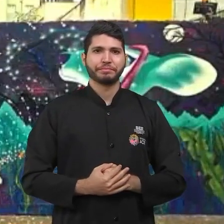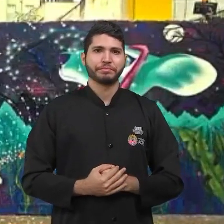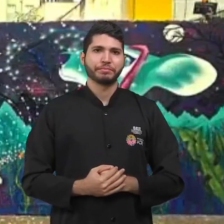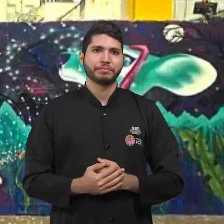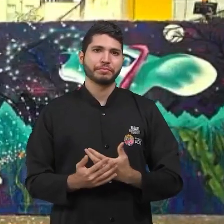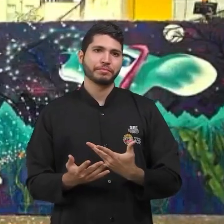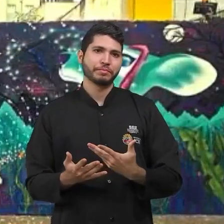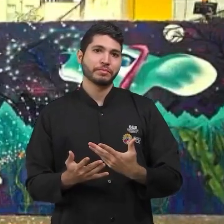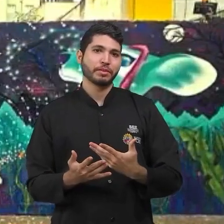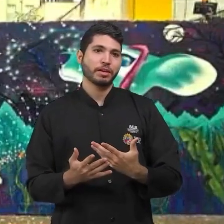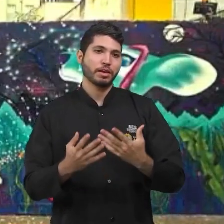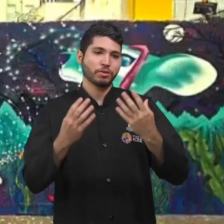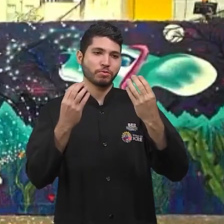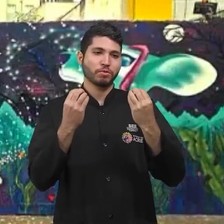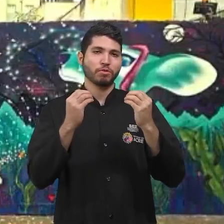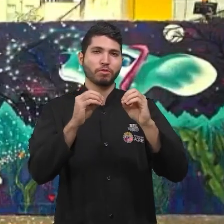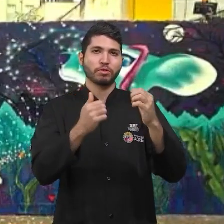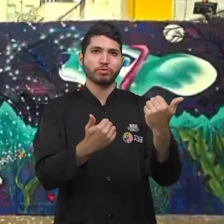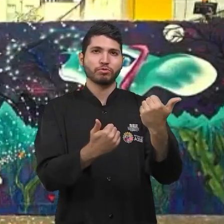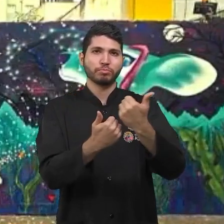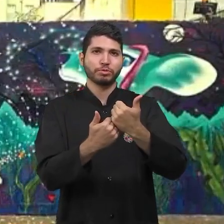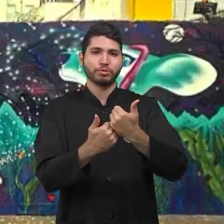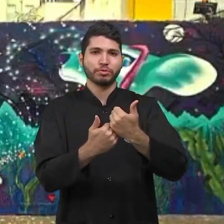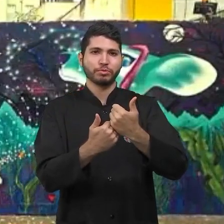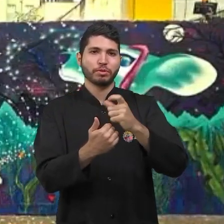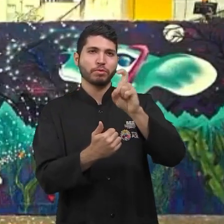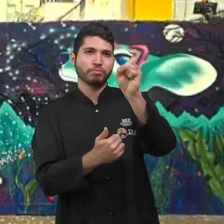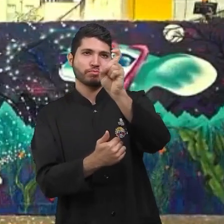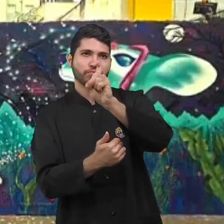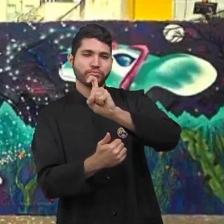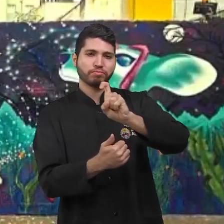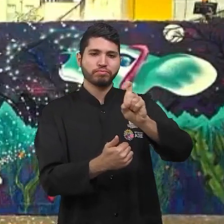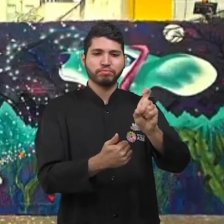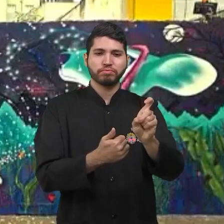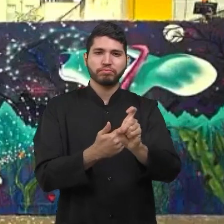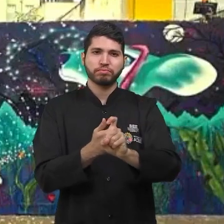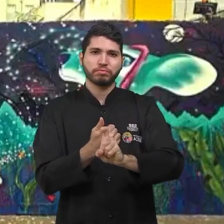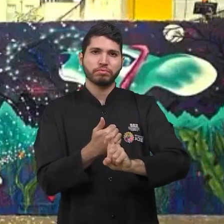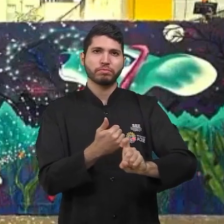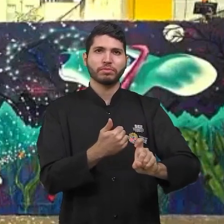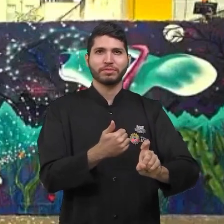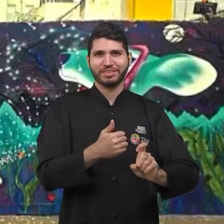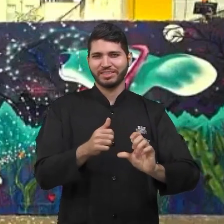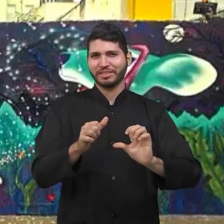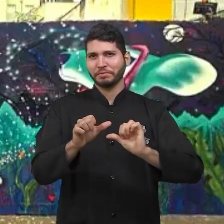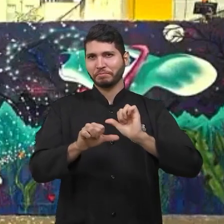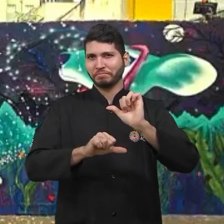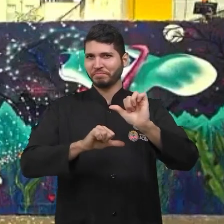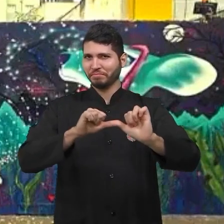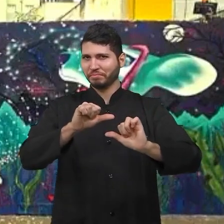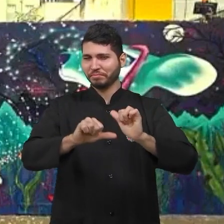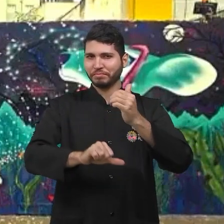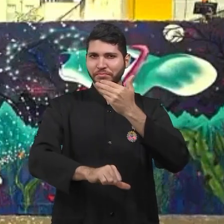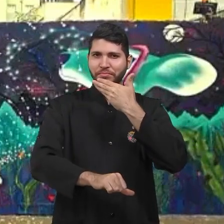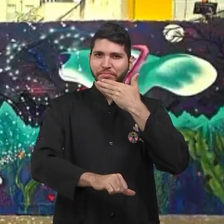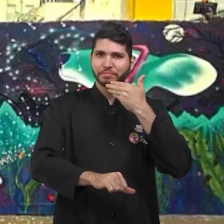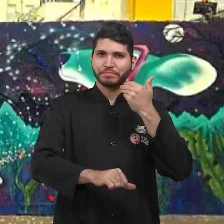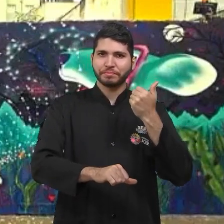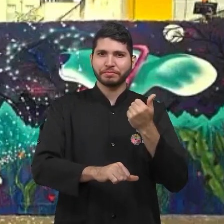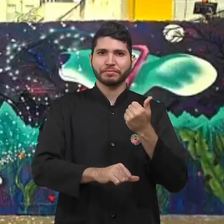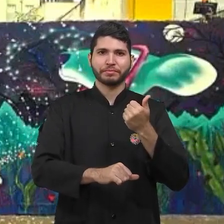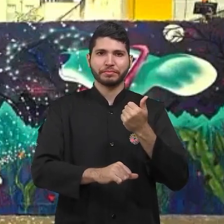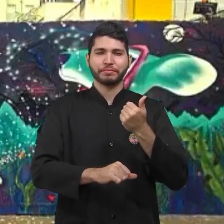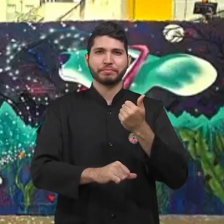faz toda uma diferença nesse espaço. E aí eu deixei um trechinho aí, um pedacinho, que era para você conseguir ver